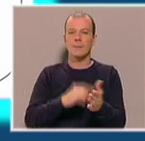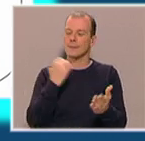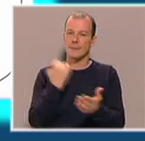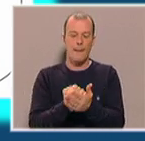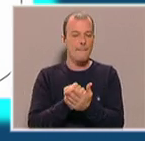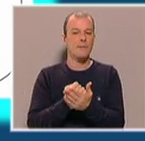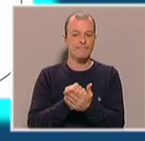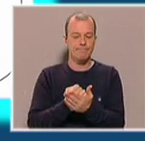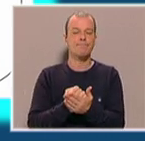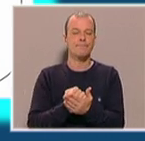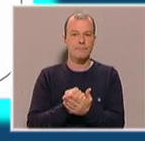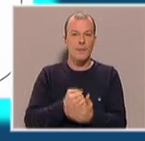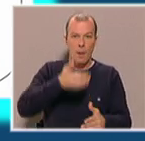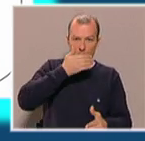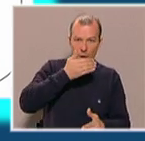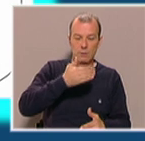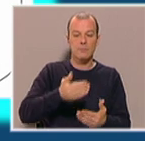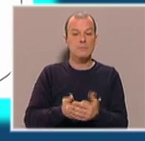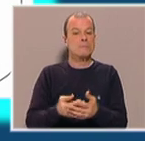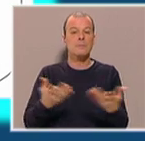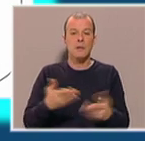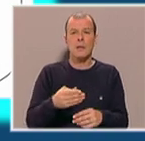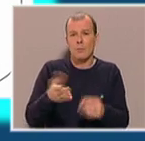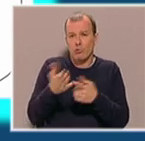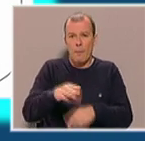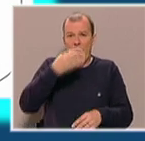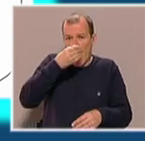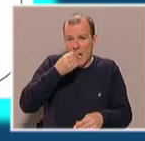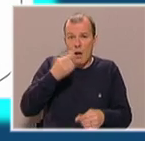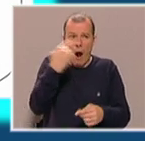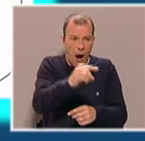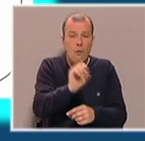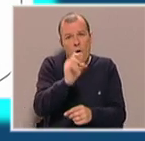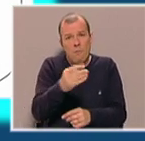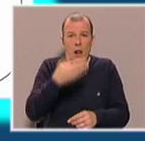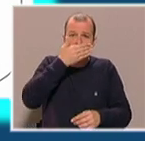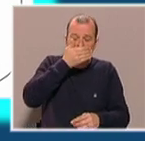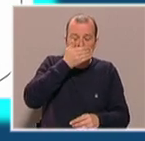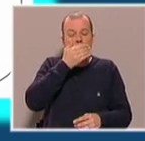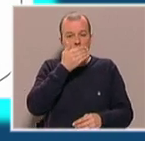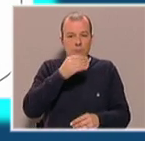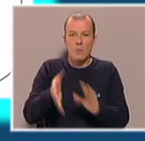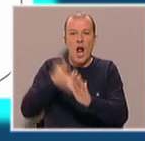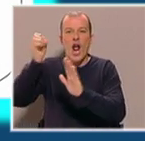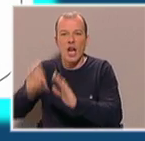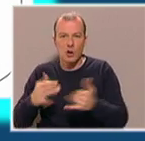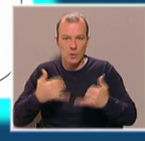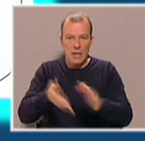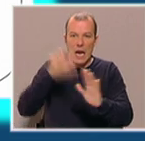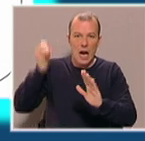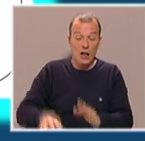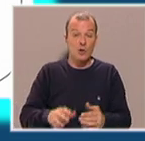sempre a boca, neste caso, se tivermos um lenço, esse lenço deve ser colocado imediatamente no lixo. Ou